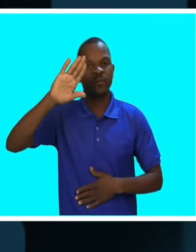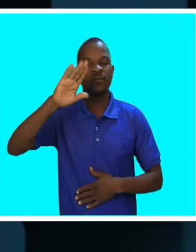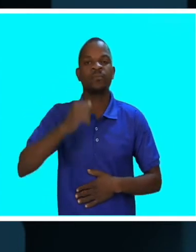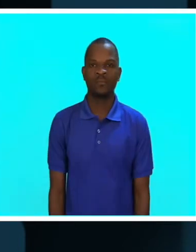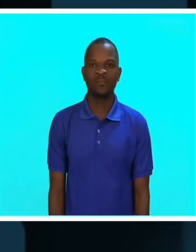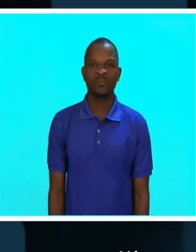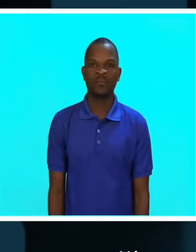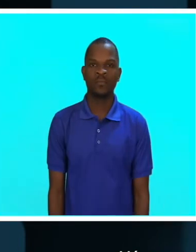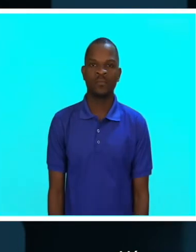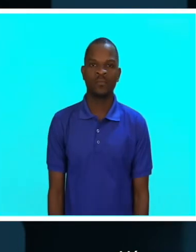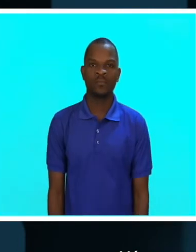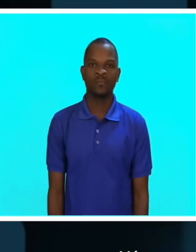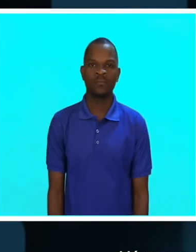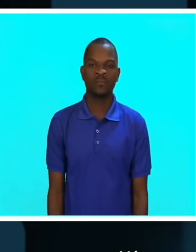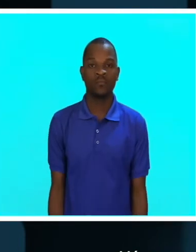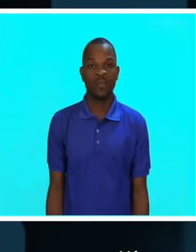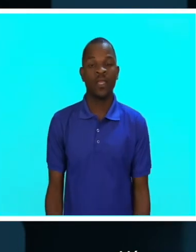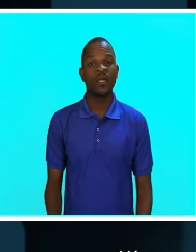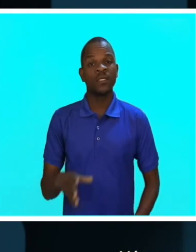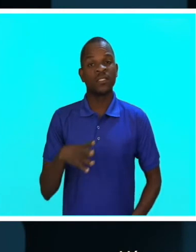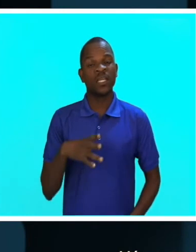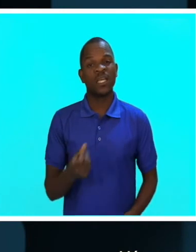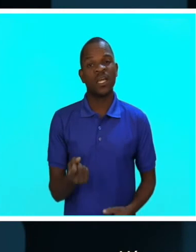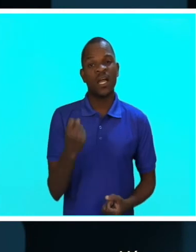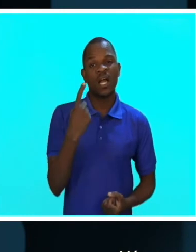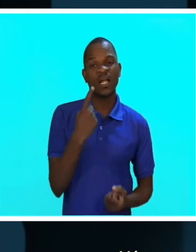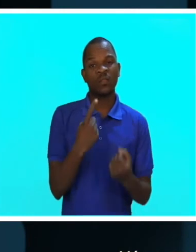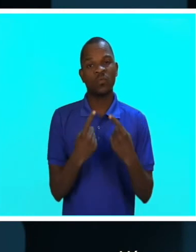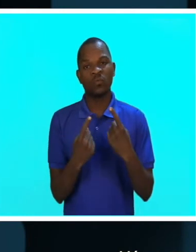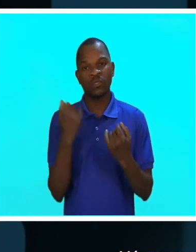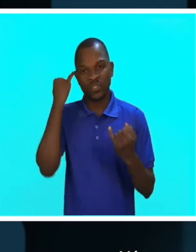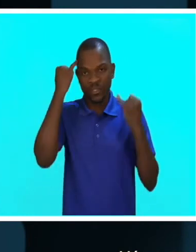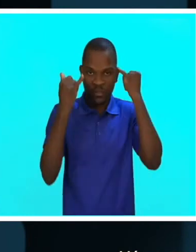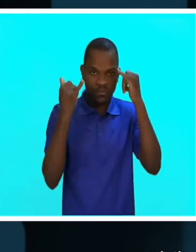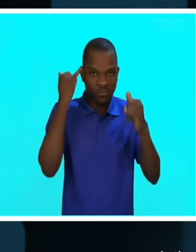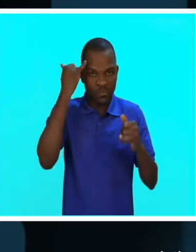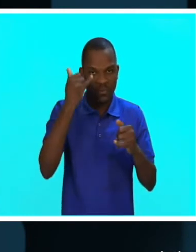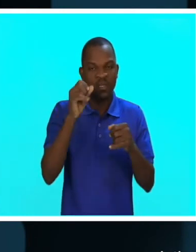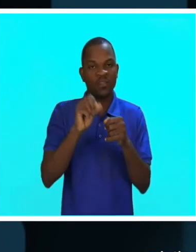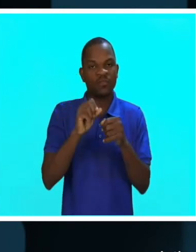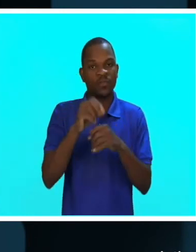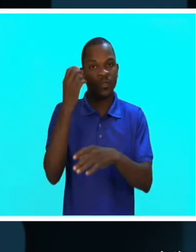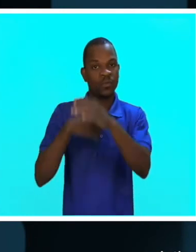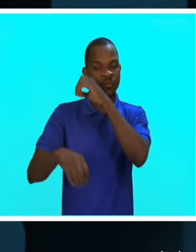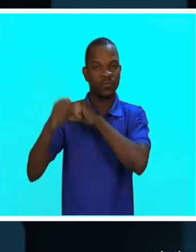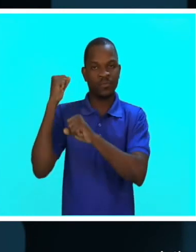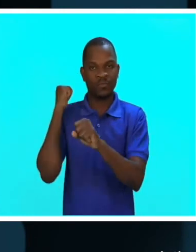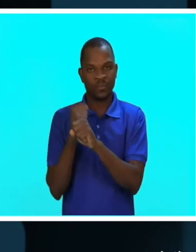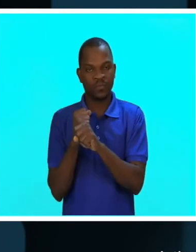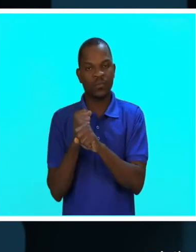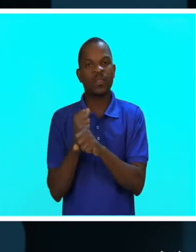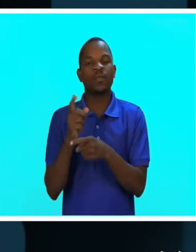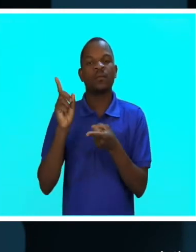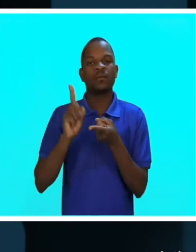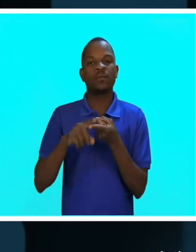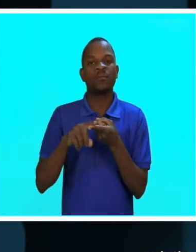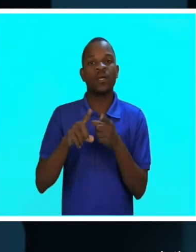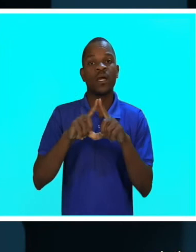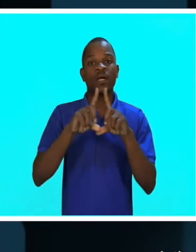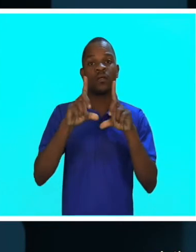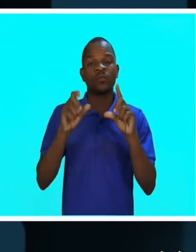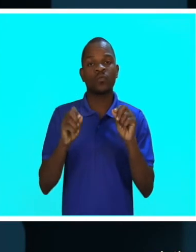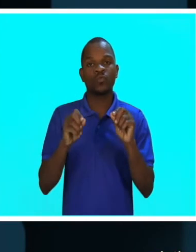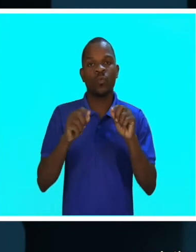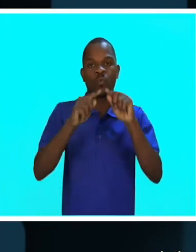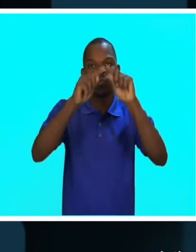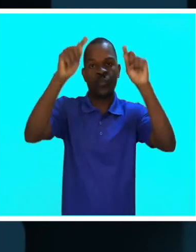Nacional. Algumas recomendações que foram deixadas a alguns clubes no ano passado, relativamente às balizas que são utilizadas, que